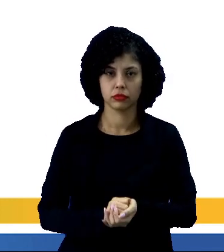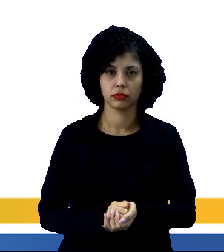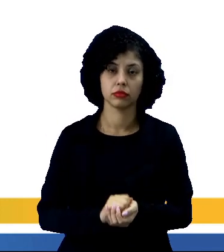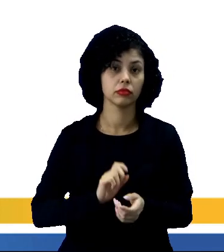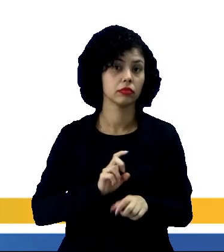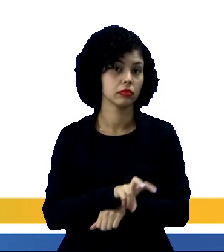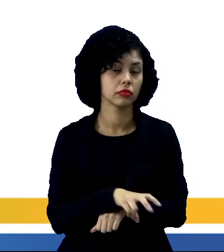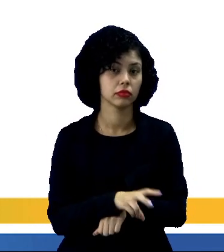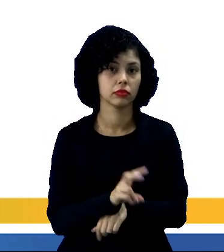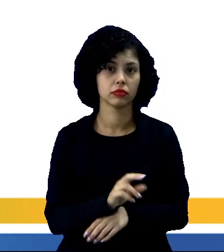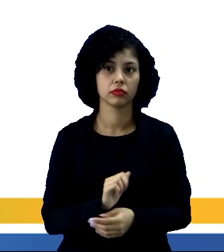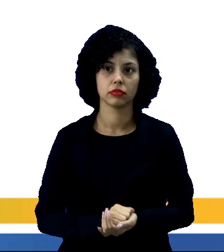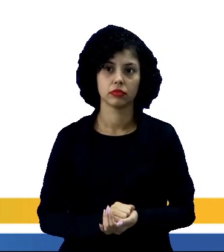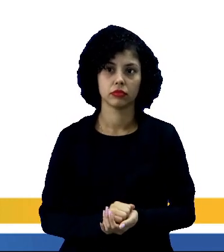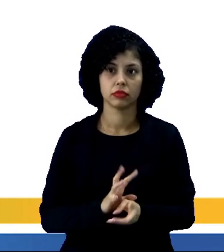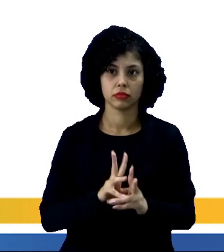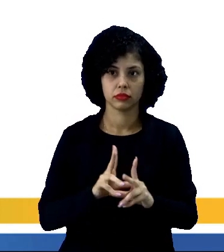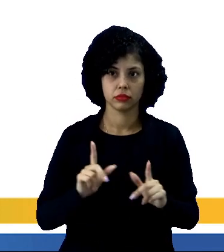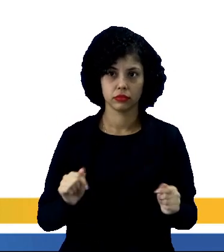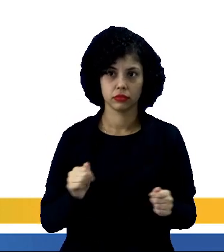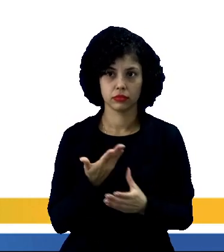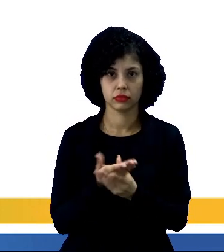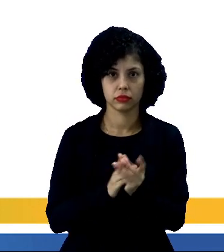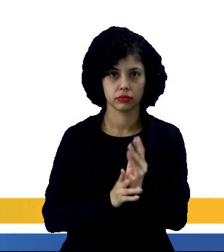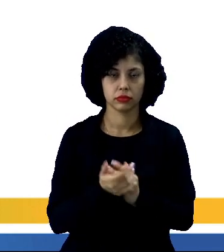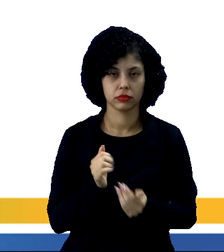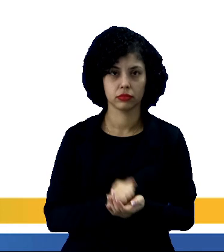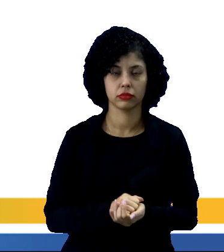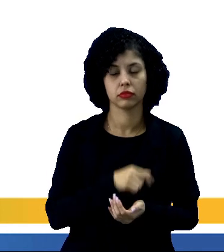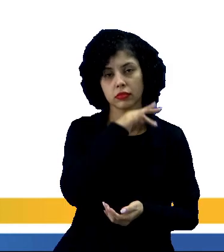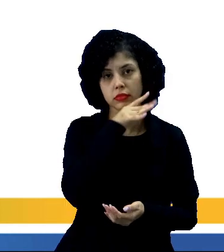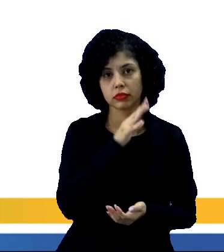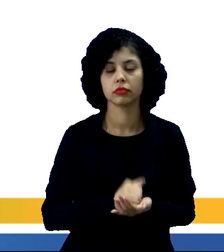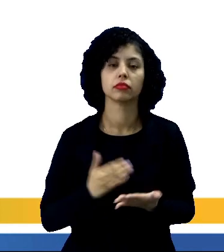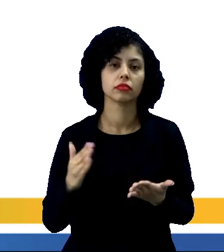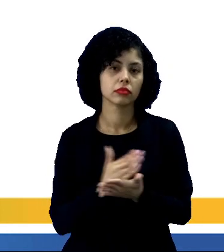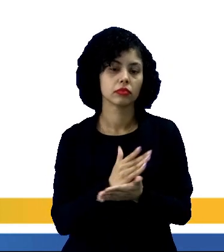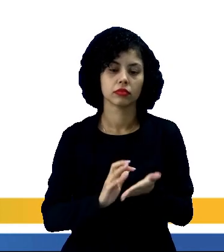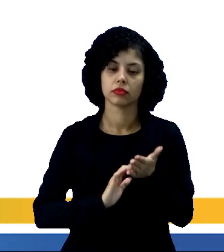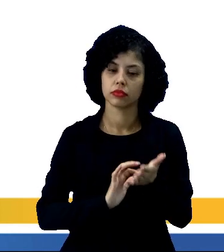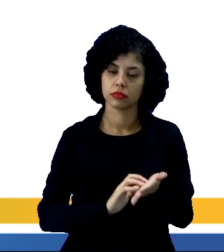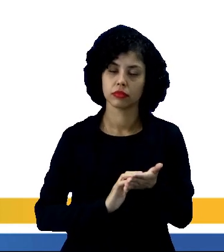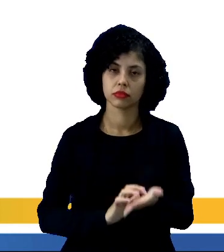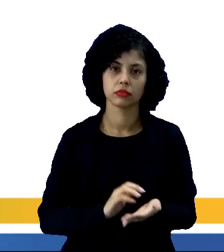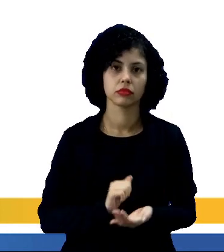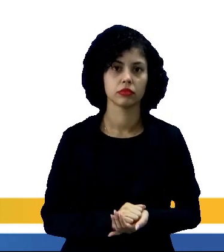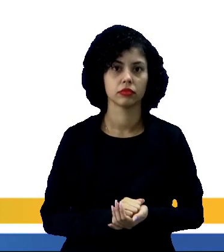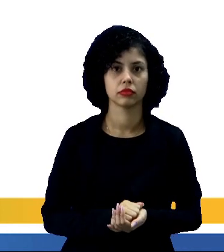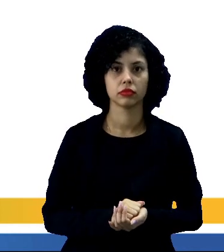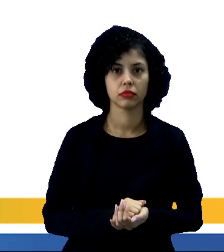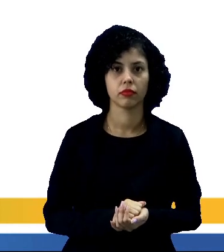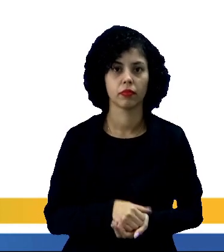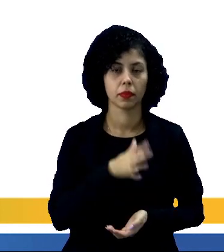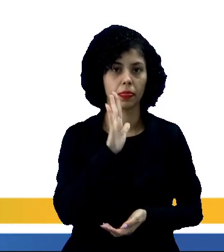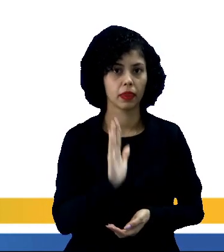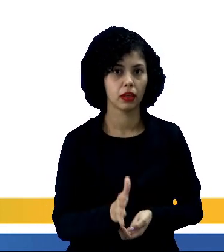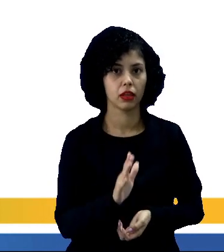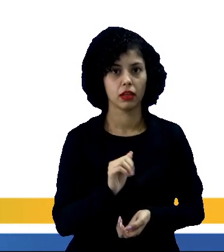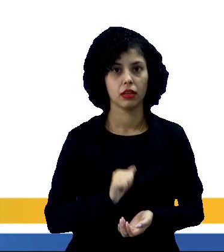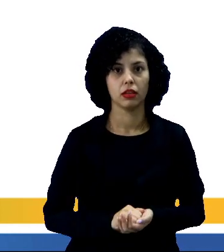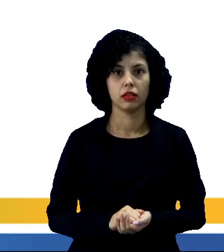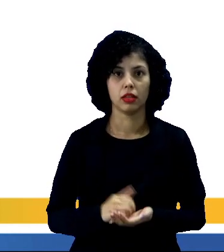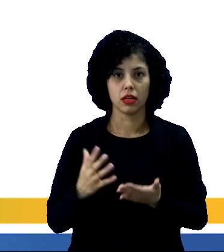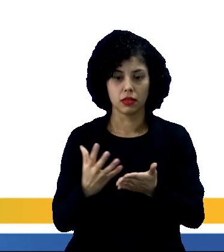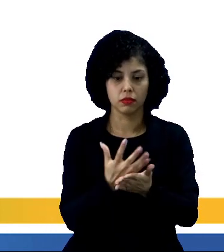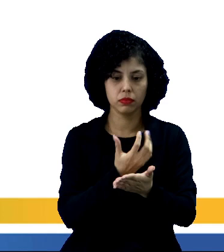deteriorização mecânica da corrosão ou manuseio inadequado, porque é algo digital, né? Então, já que nós não